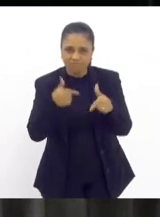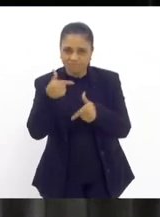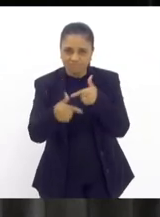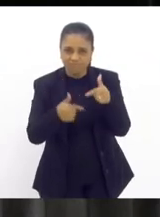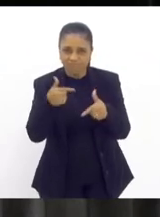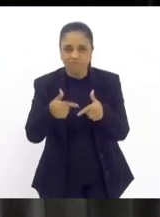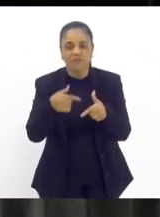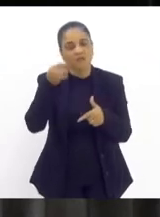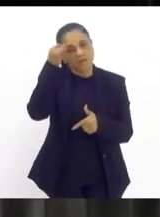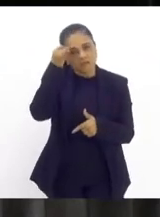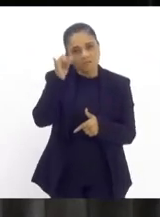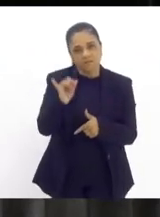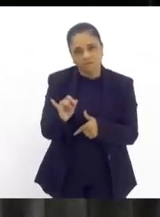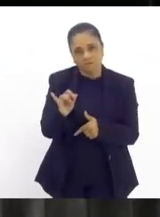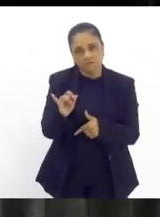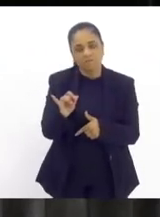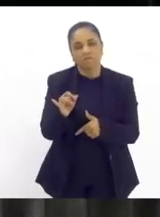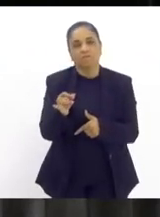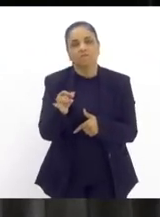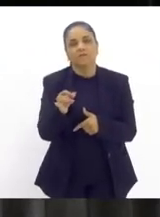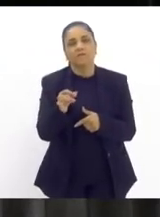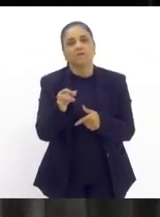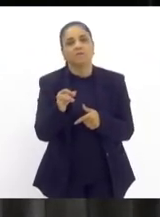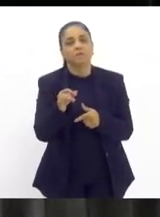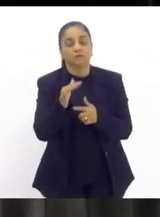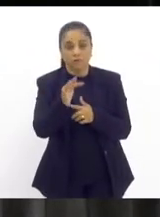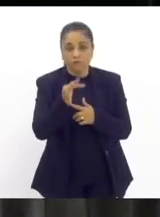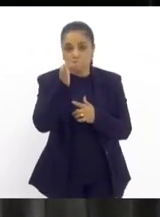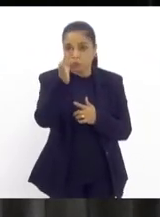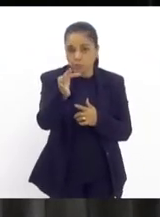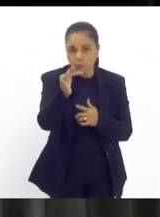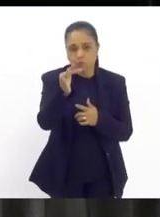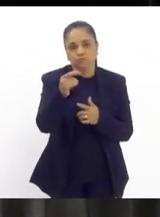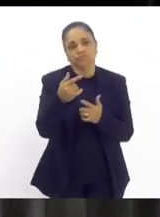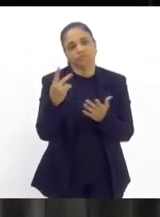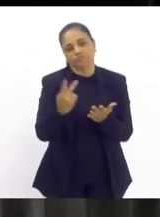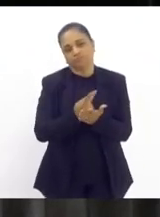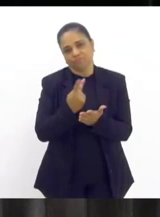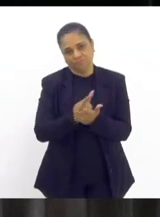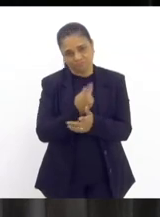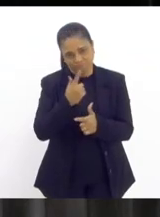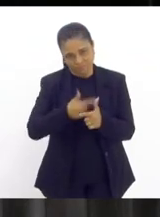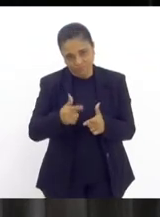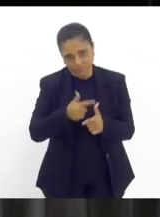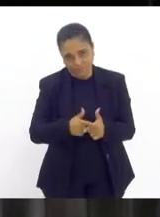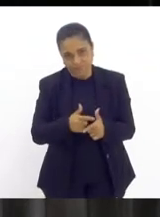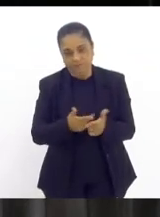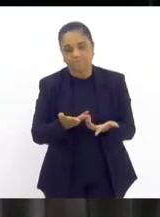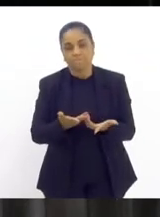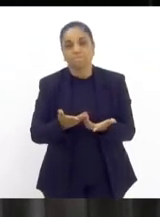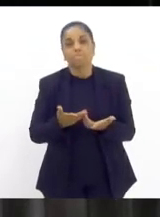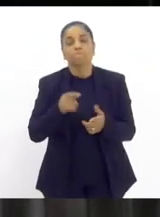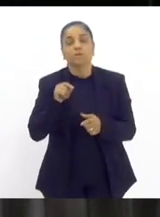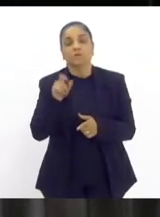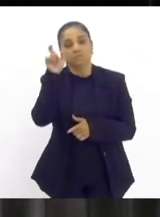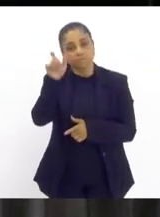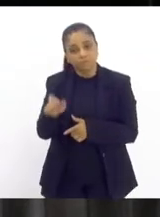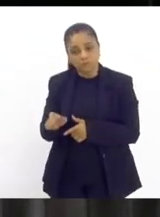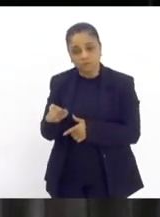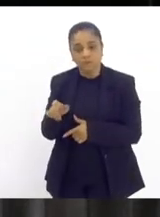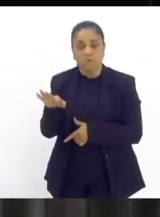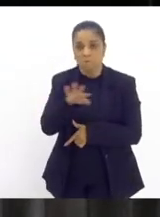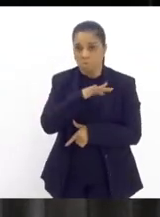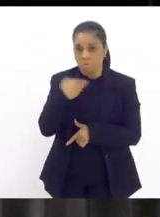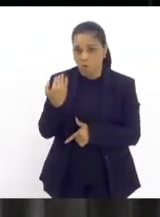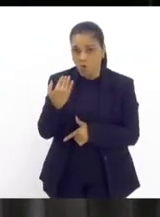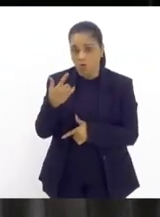prevenir para não ser preciso remediar Especialmente na situação em que quando alguém é morto ou